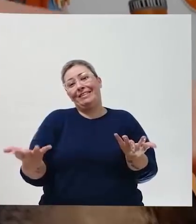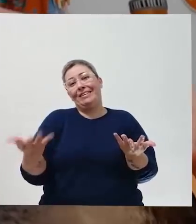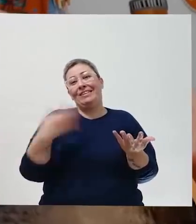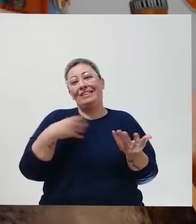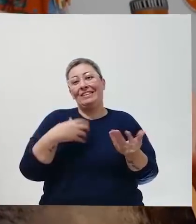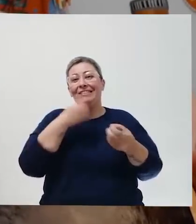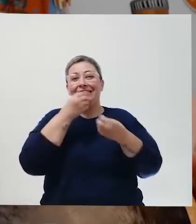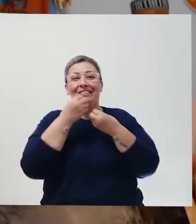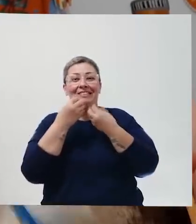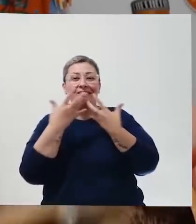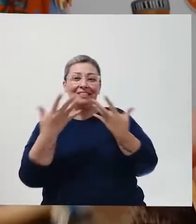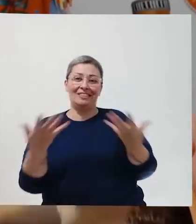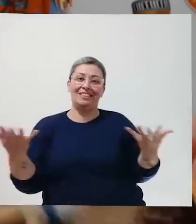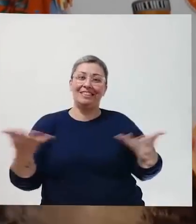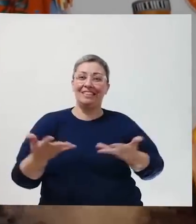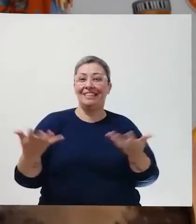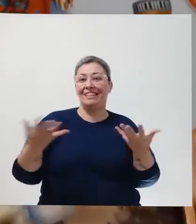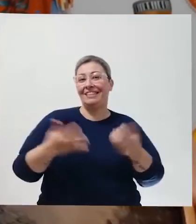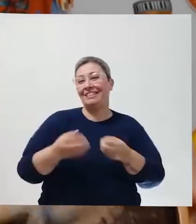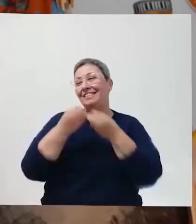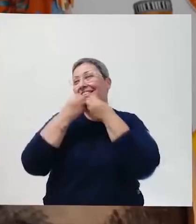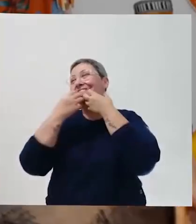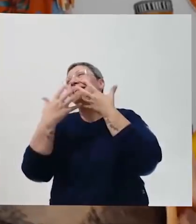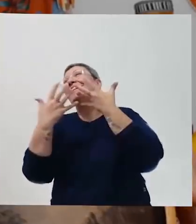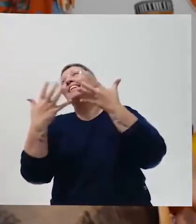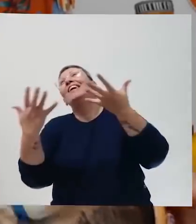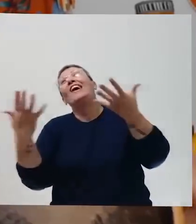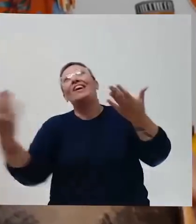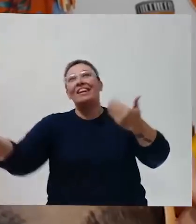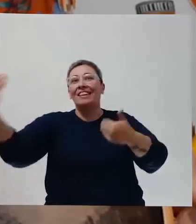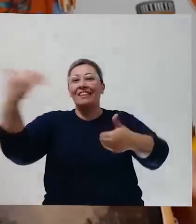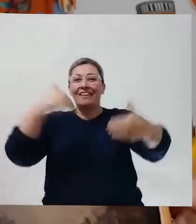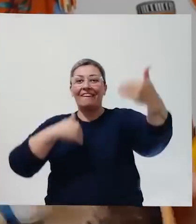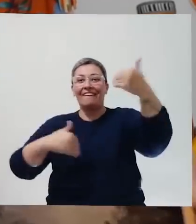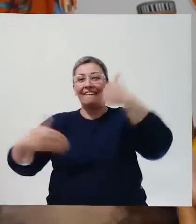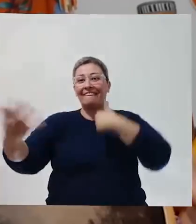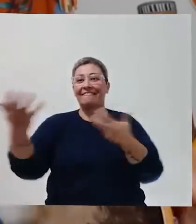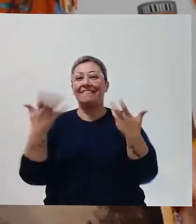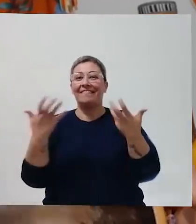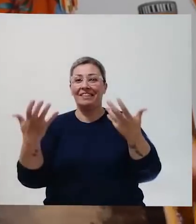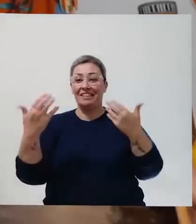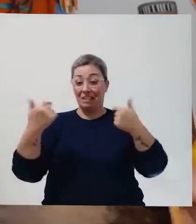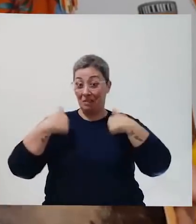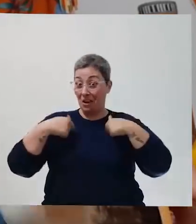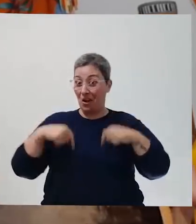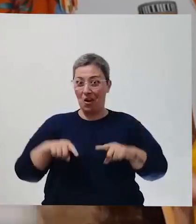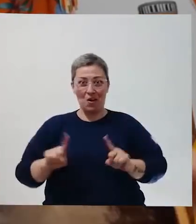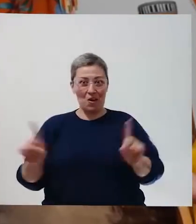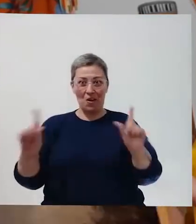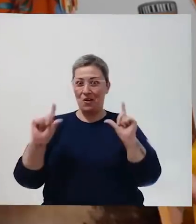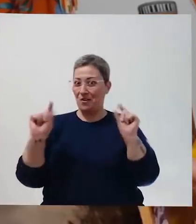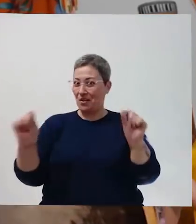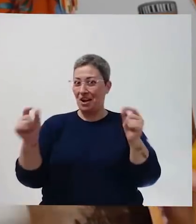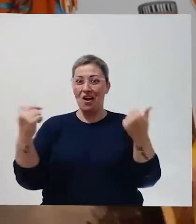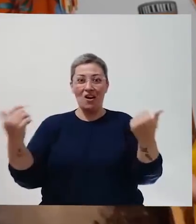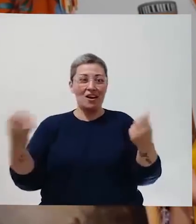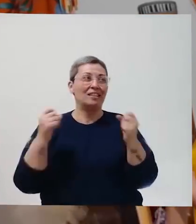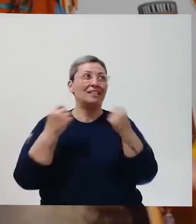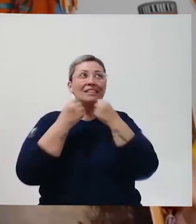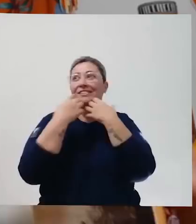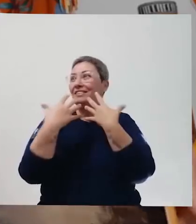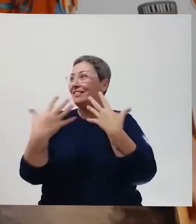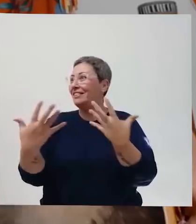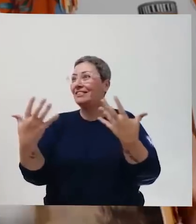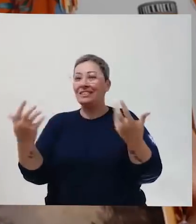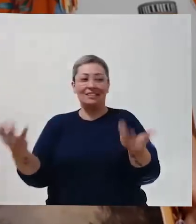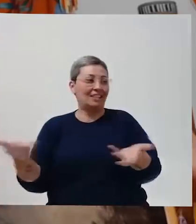acabou! Olha, isso aqui tá muito bom! Isso aqui tá bom demais! Olha, quem tá fora quer entrar, mas quem tá dentro não sai, pois é!